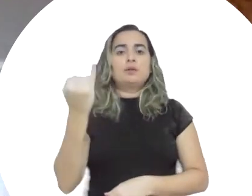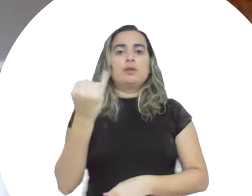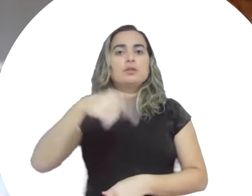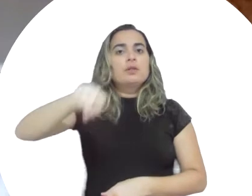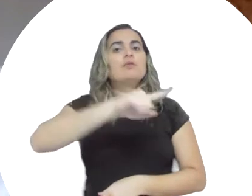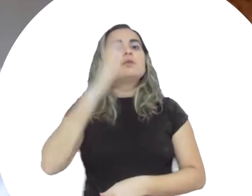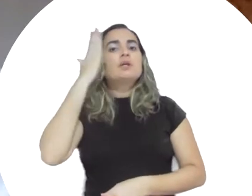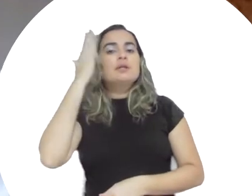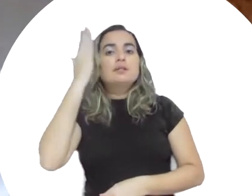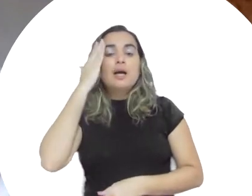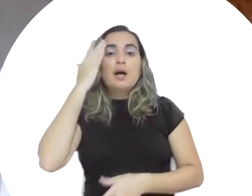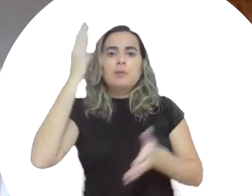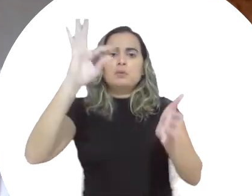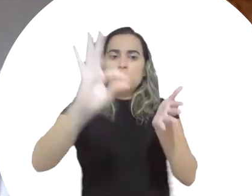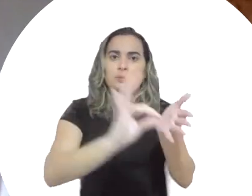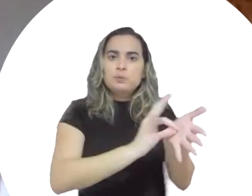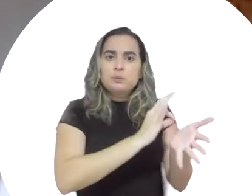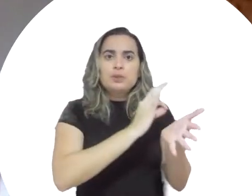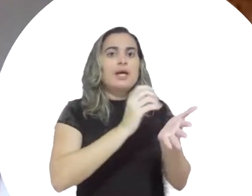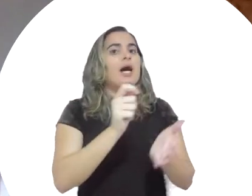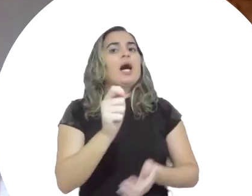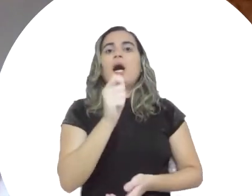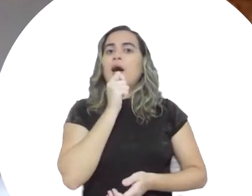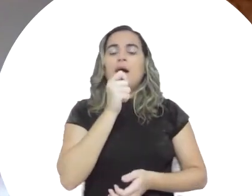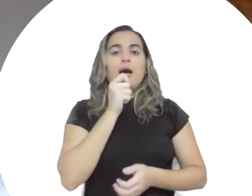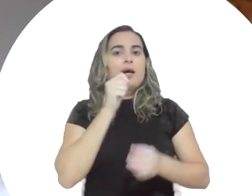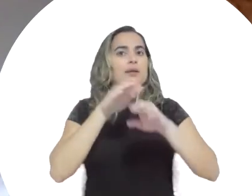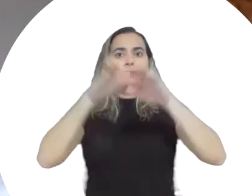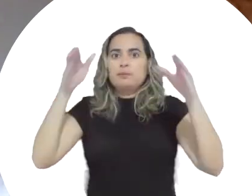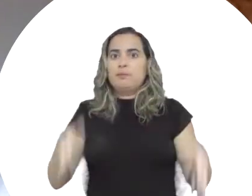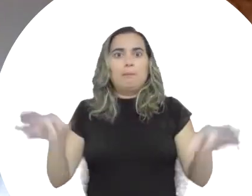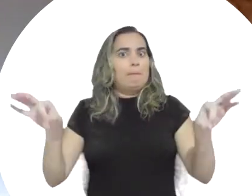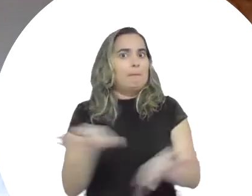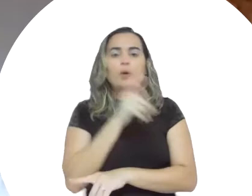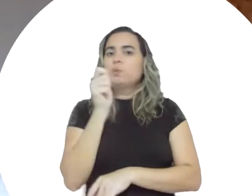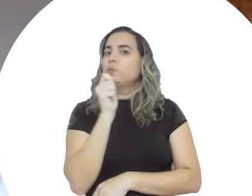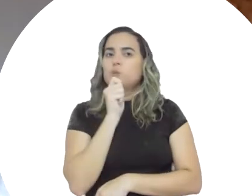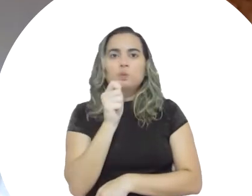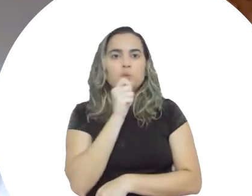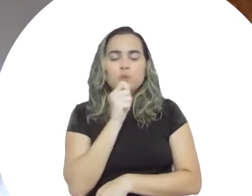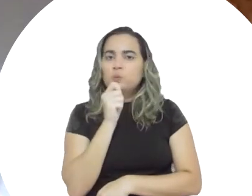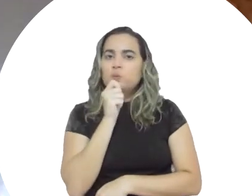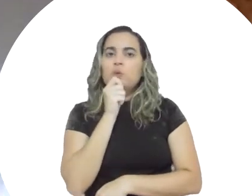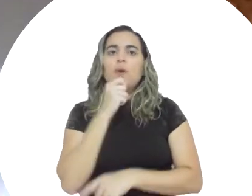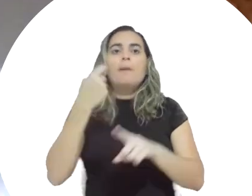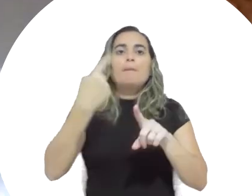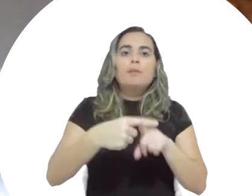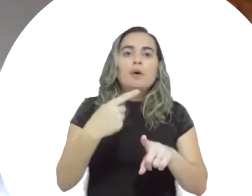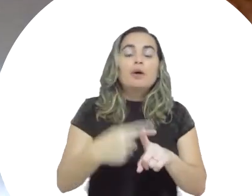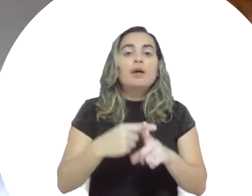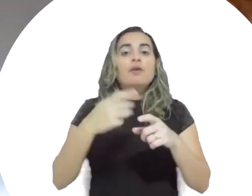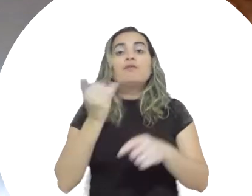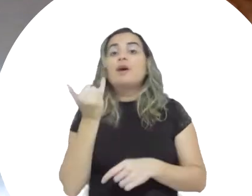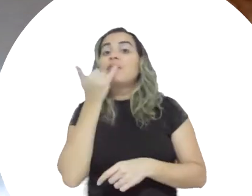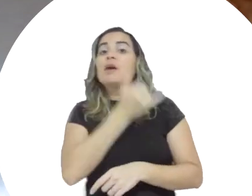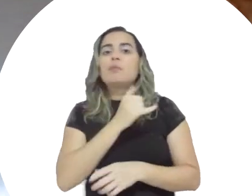importante ressaltar que no momento que ele está fazendo a inscrição, ele ainda não é considerado mesário. Por quê?